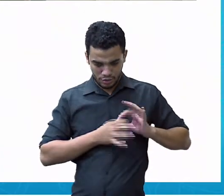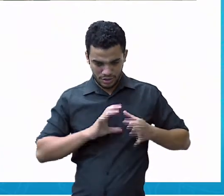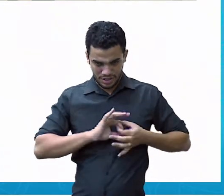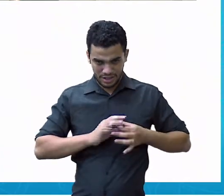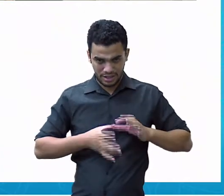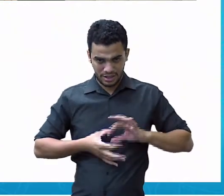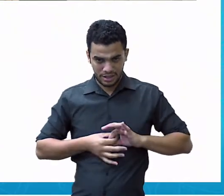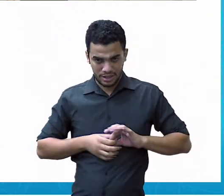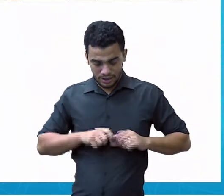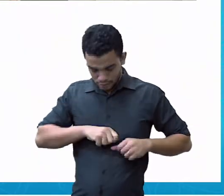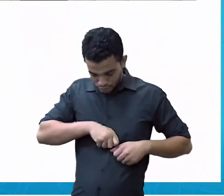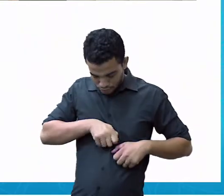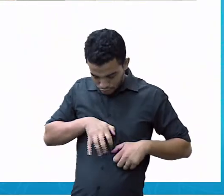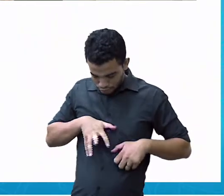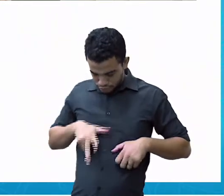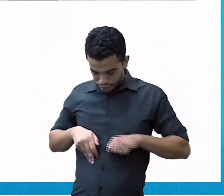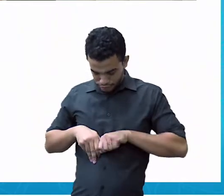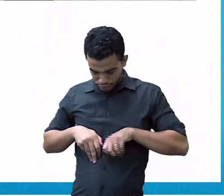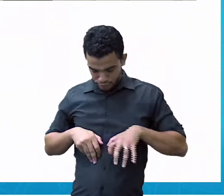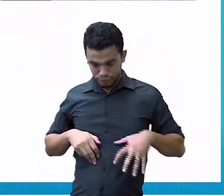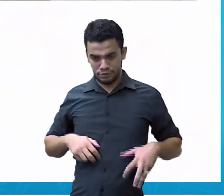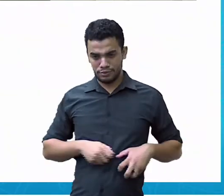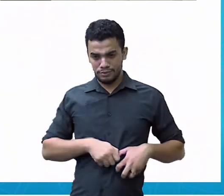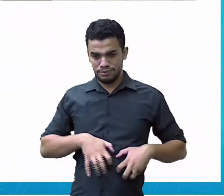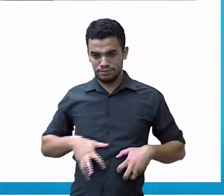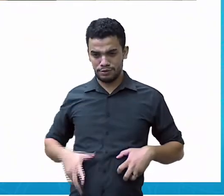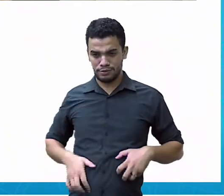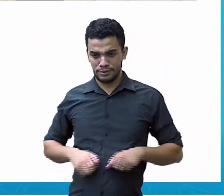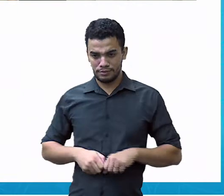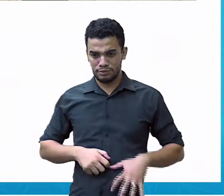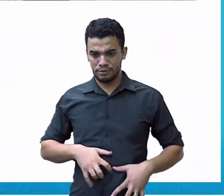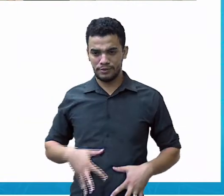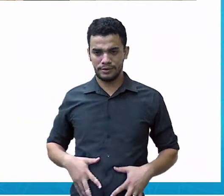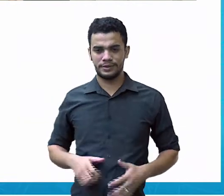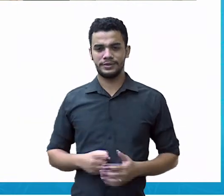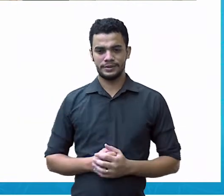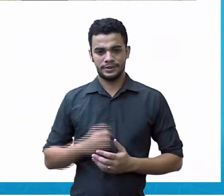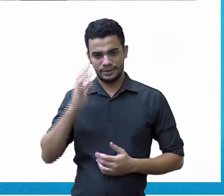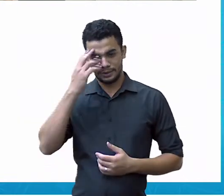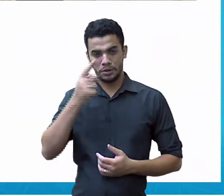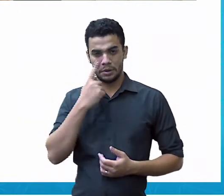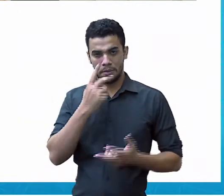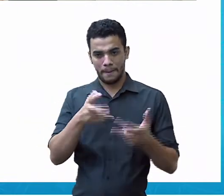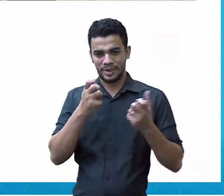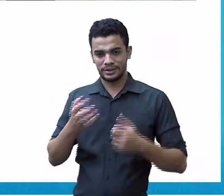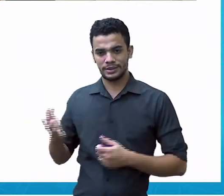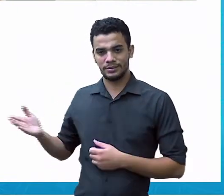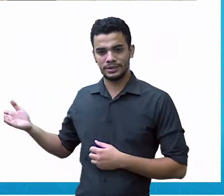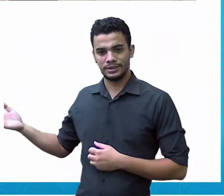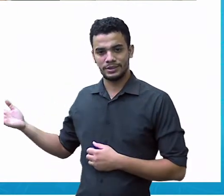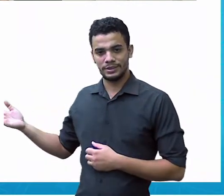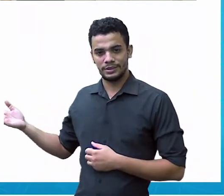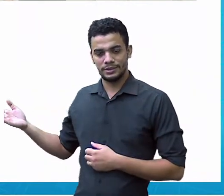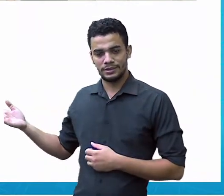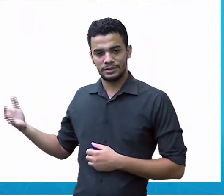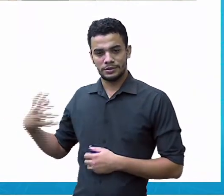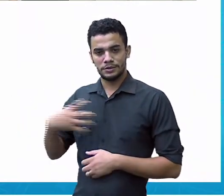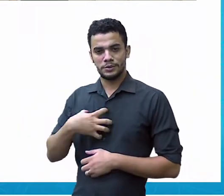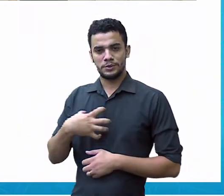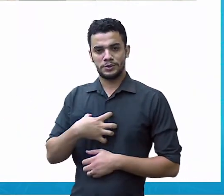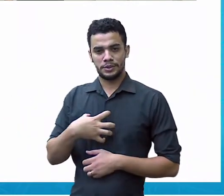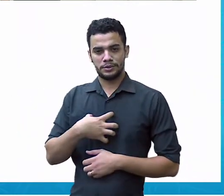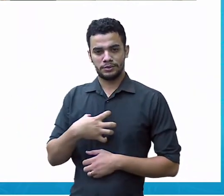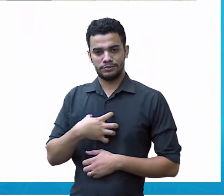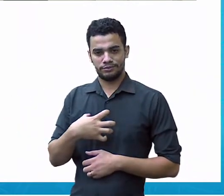sistema nervoso central e temos o sistema nervoso periférico, que está ligado